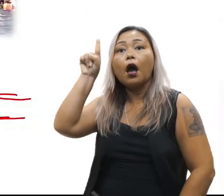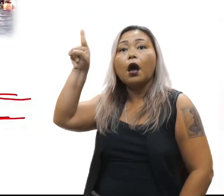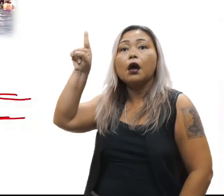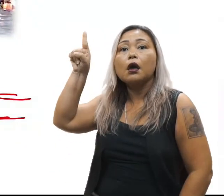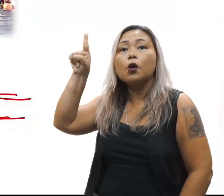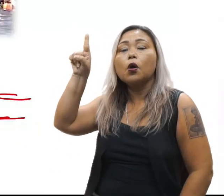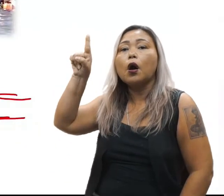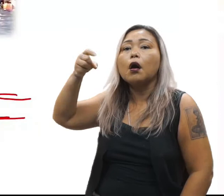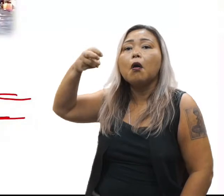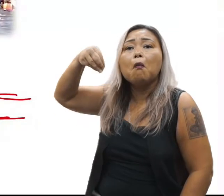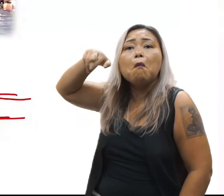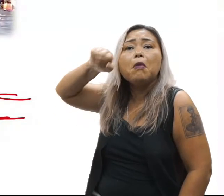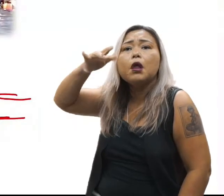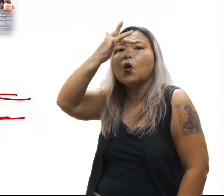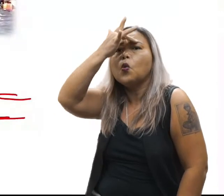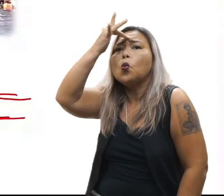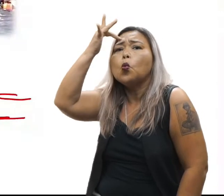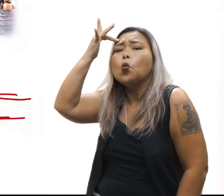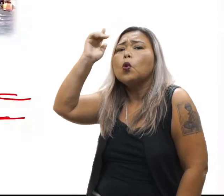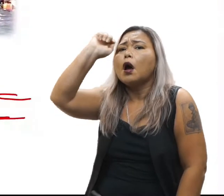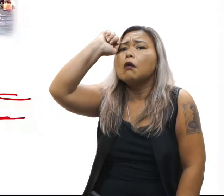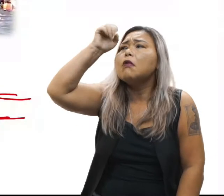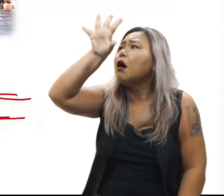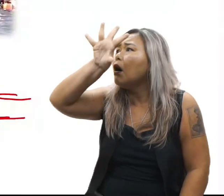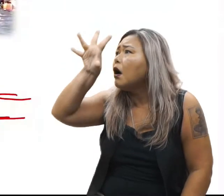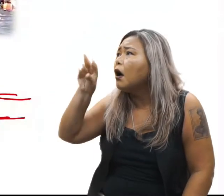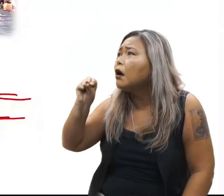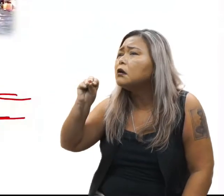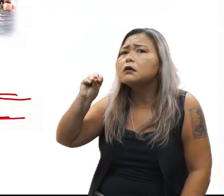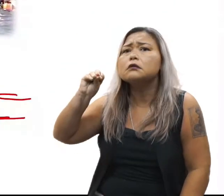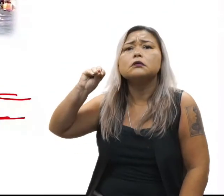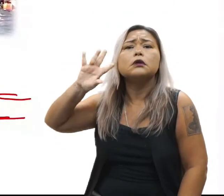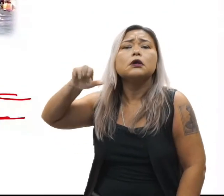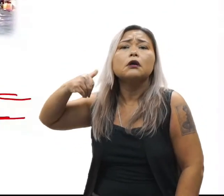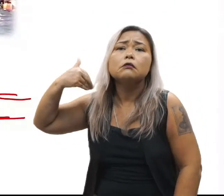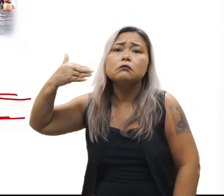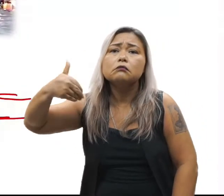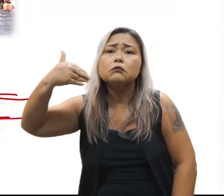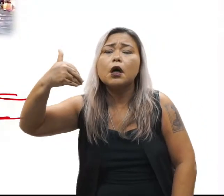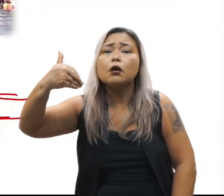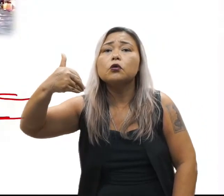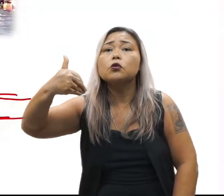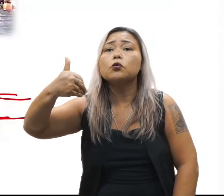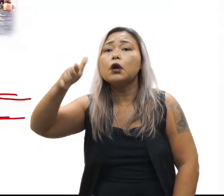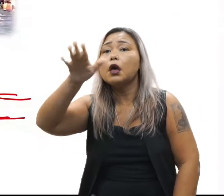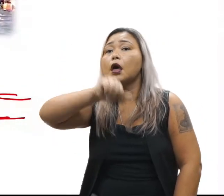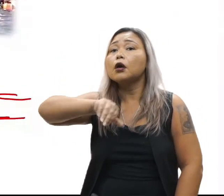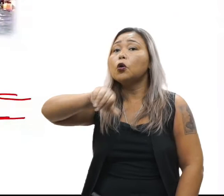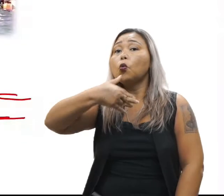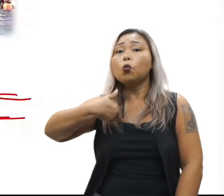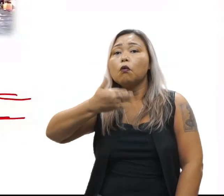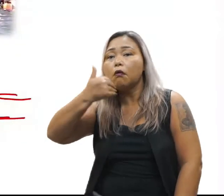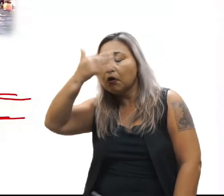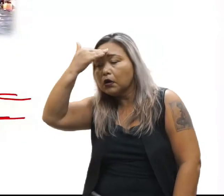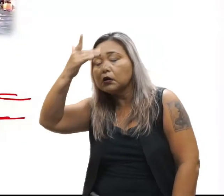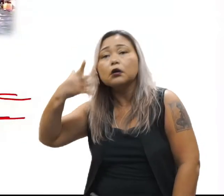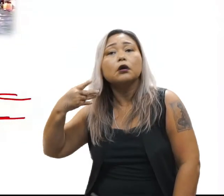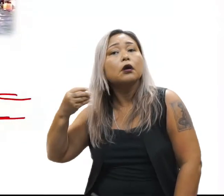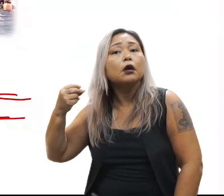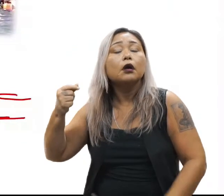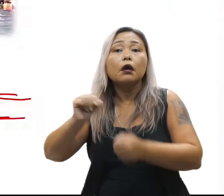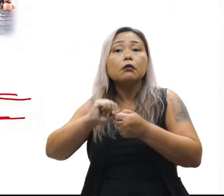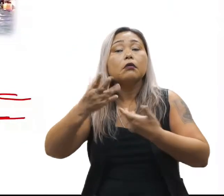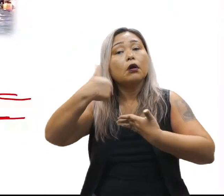saindo lá do continente africano, saindo ali do Oriente Médio, saindo aqui da América